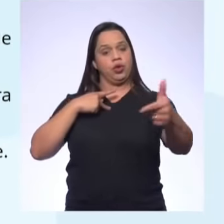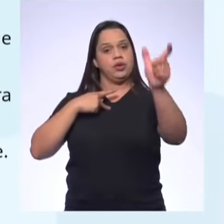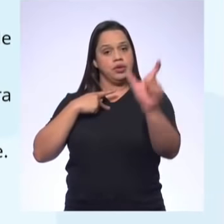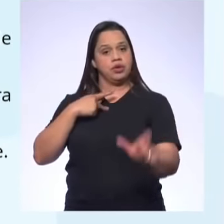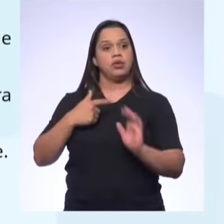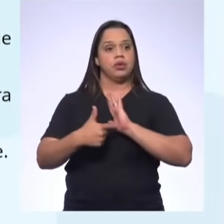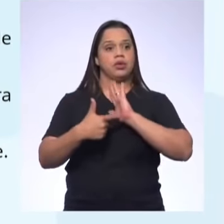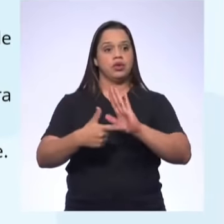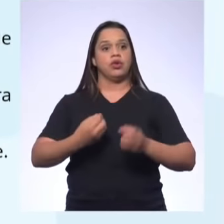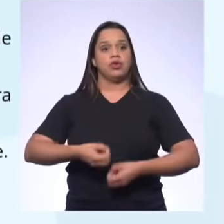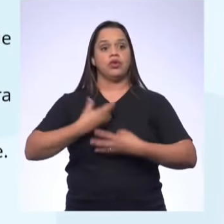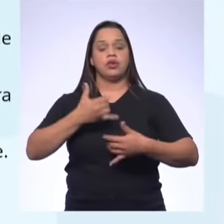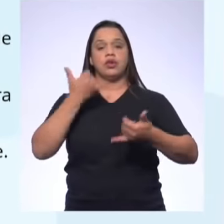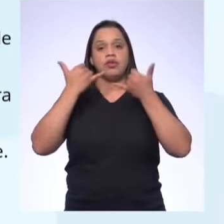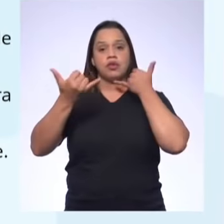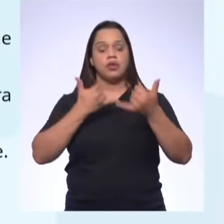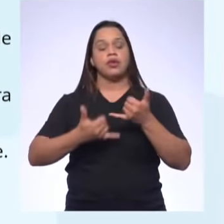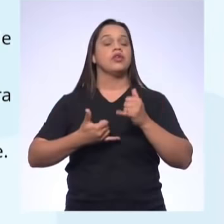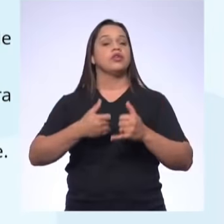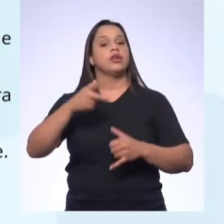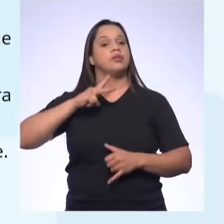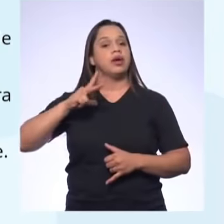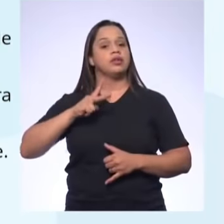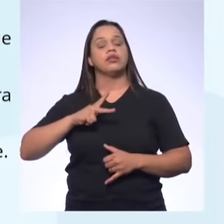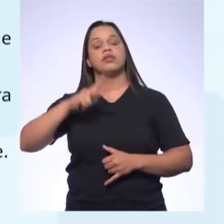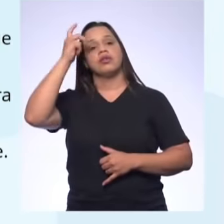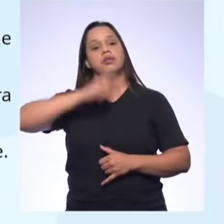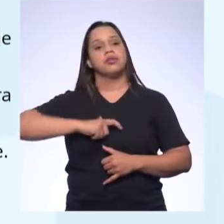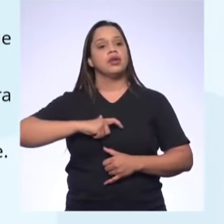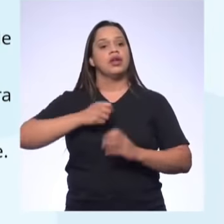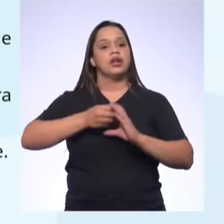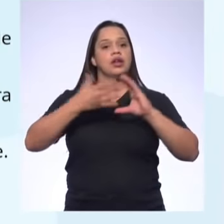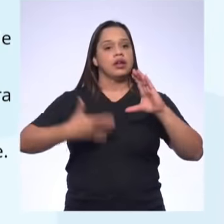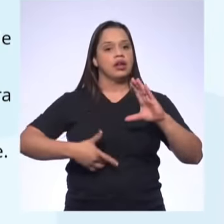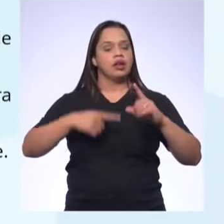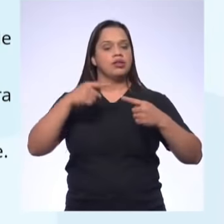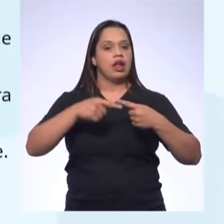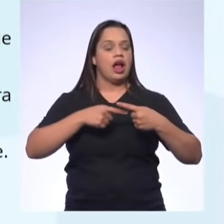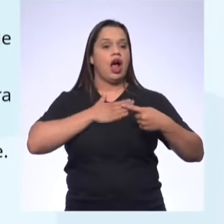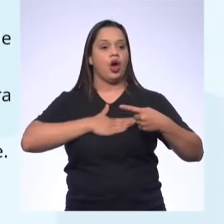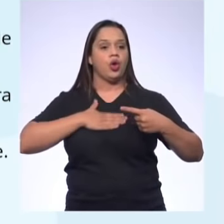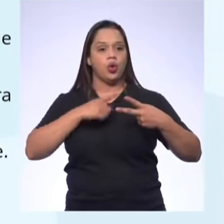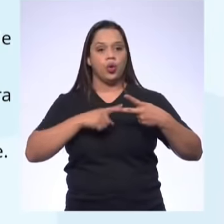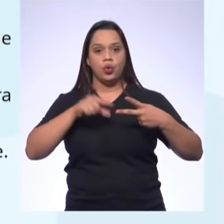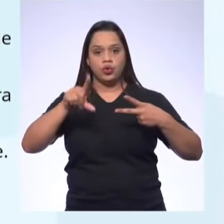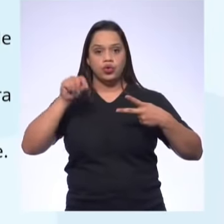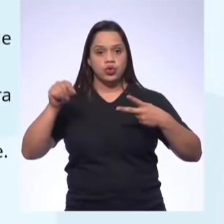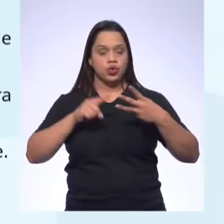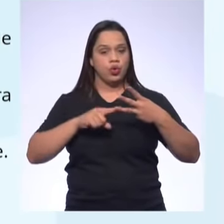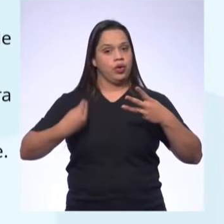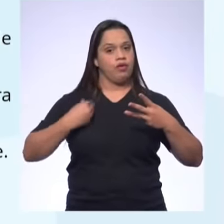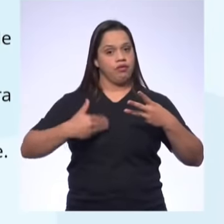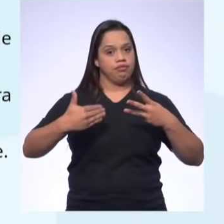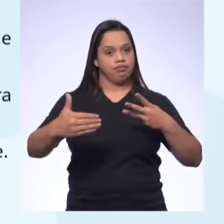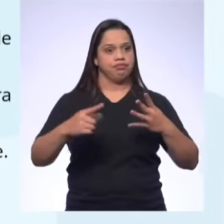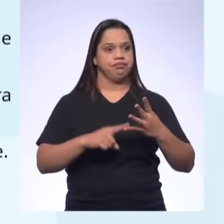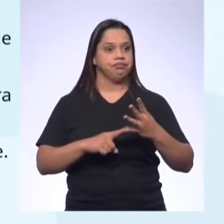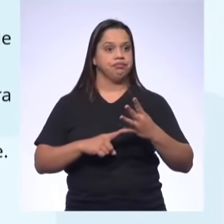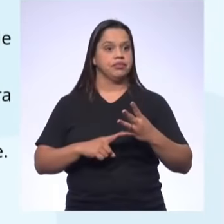explicitando informações pessoais e características relacionadas a gostos, preferências e rotinas. Number